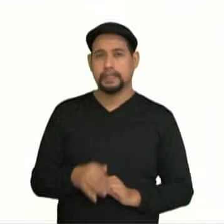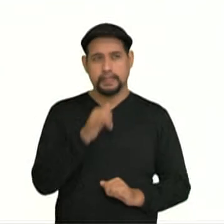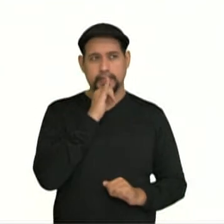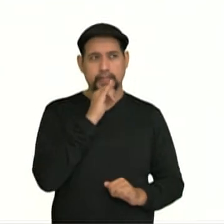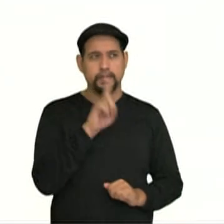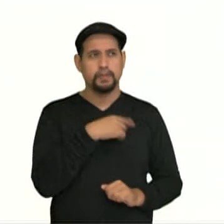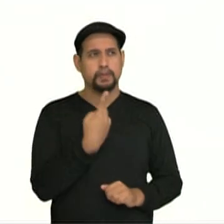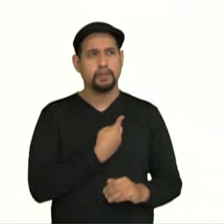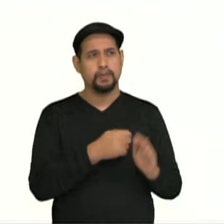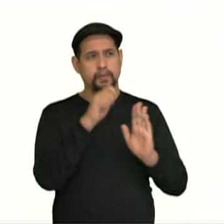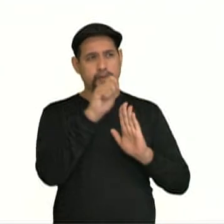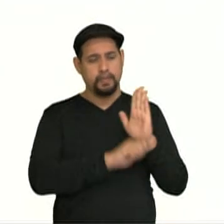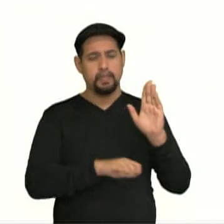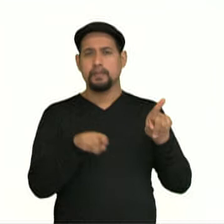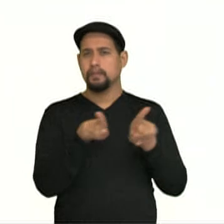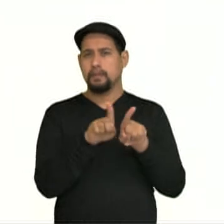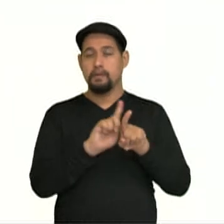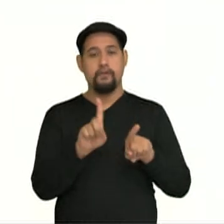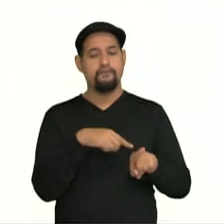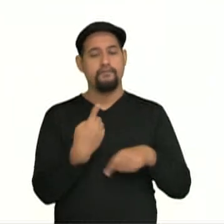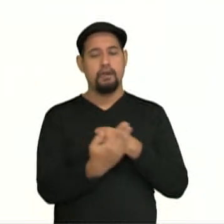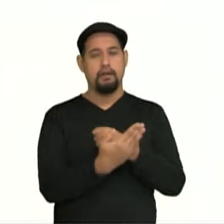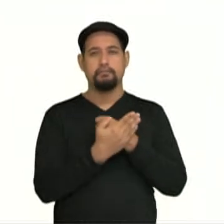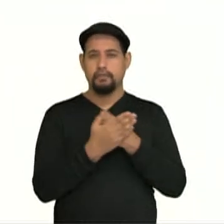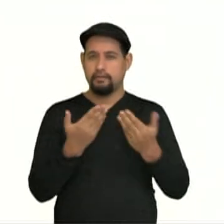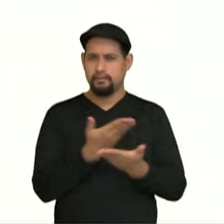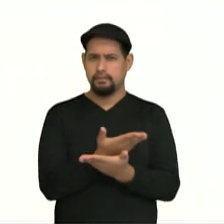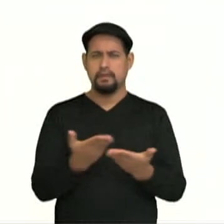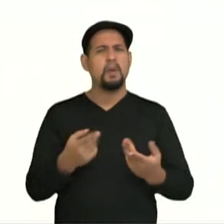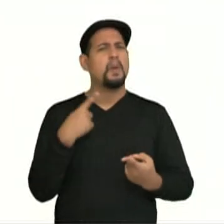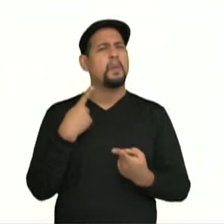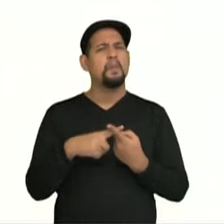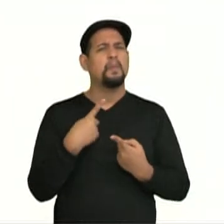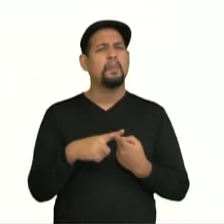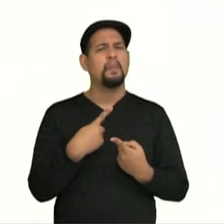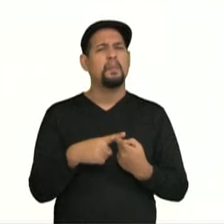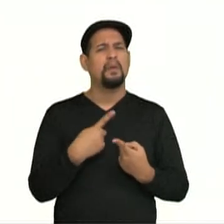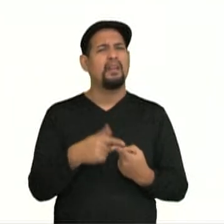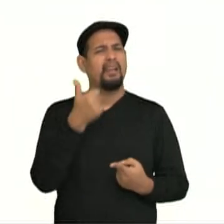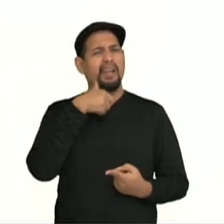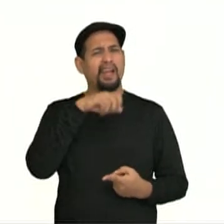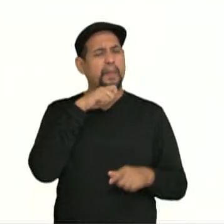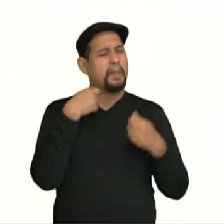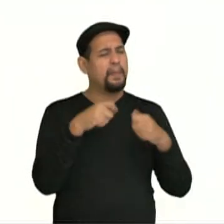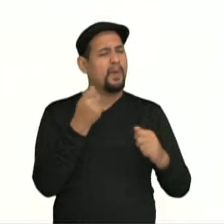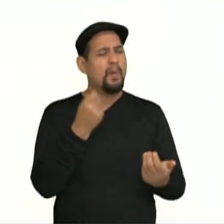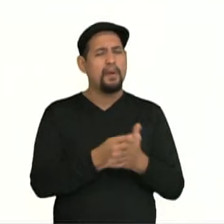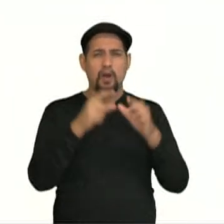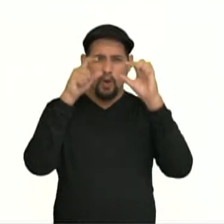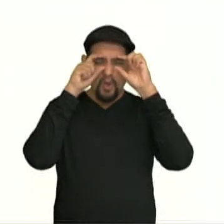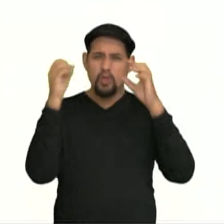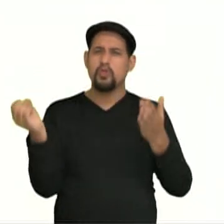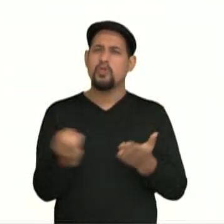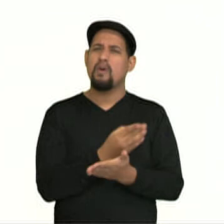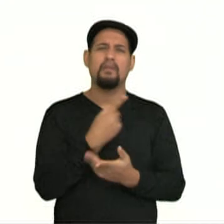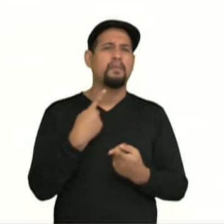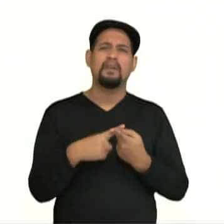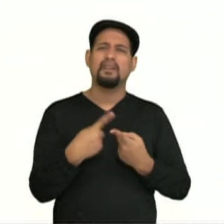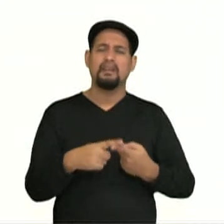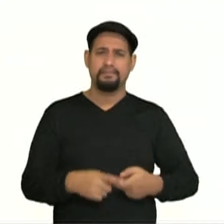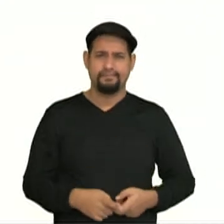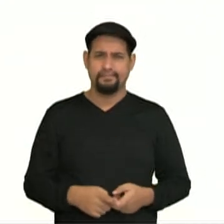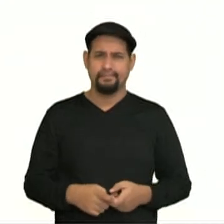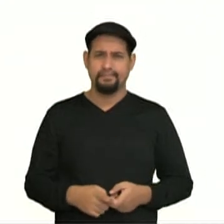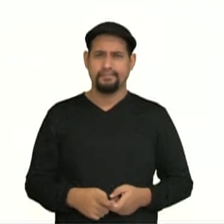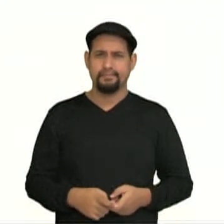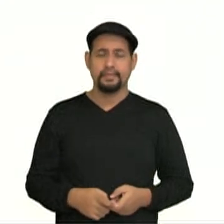texto e o nosso fragmento aqui que vai auxiliar vocês. Por que a mãe precisou comprar óculos novos? E na questão 5,